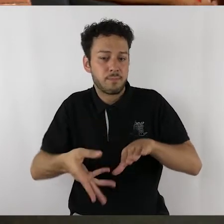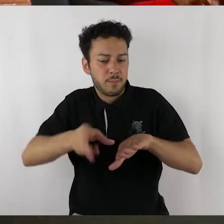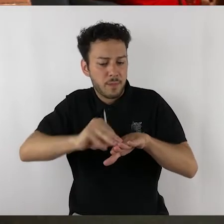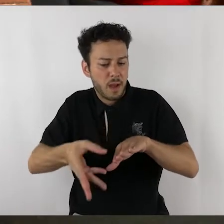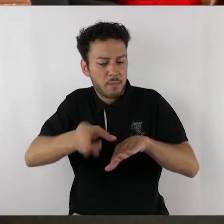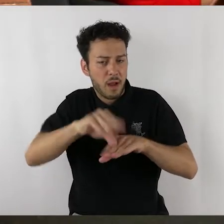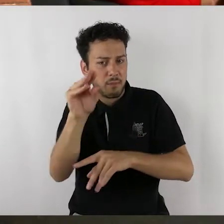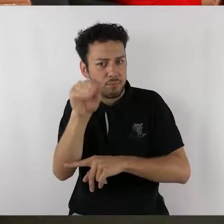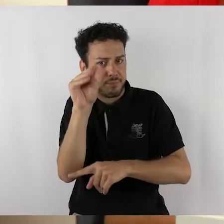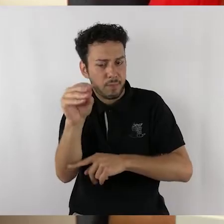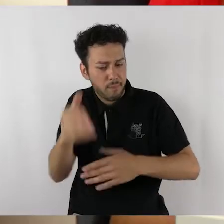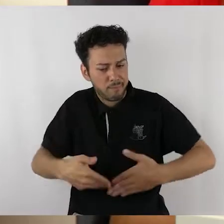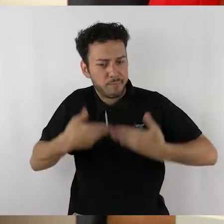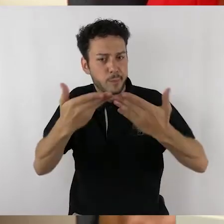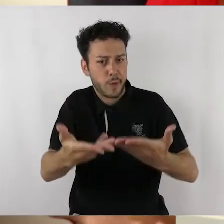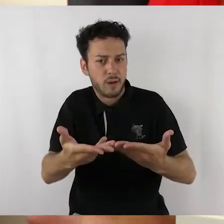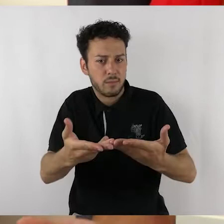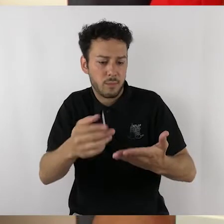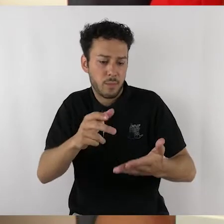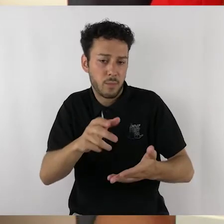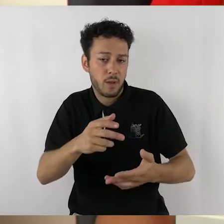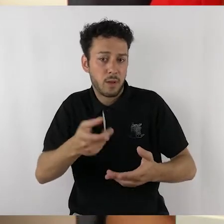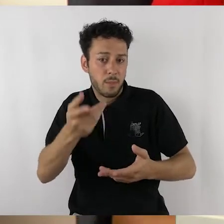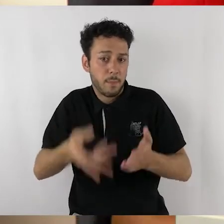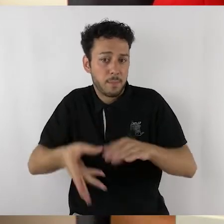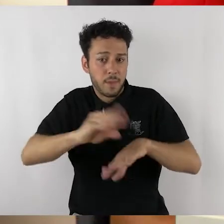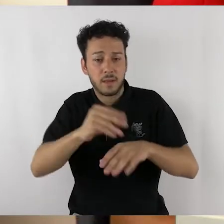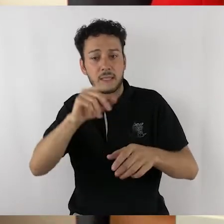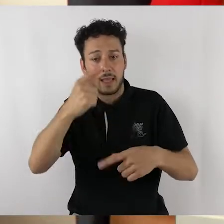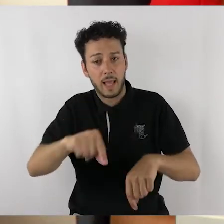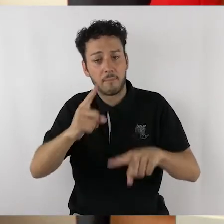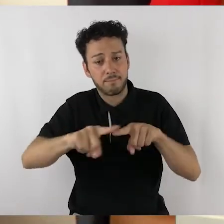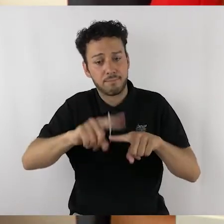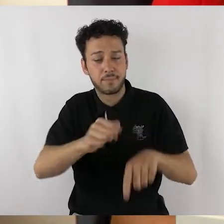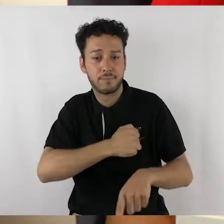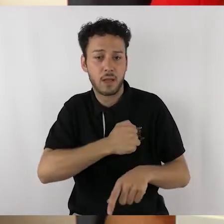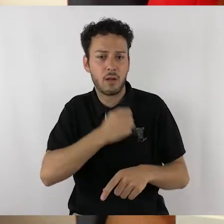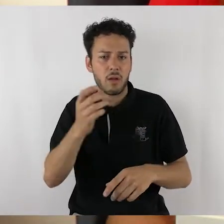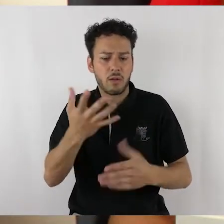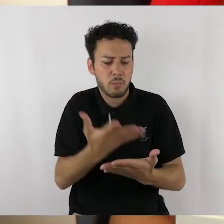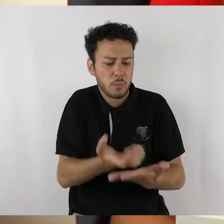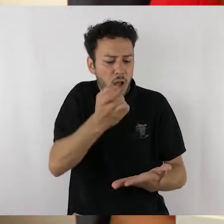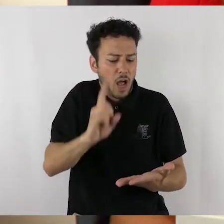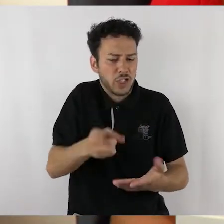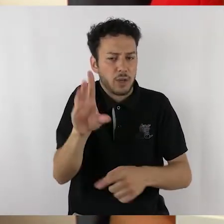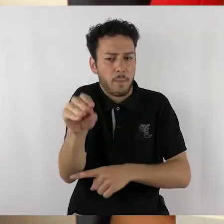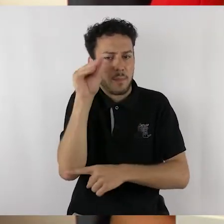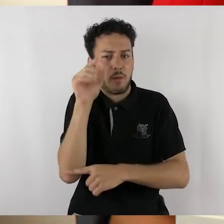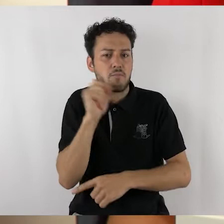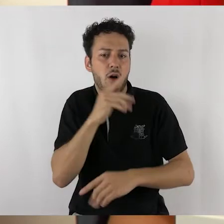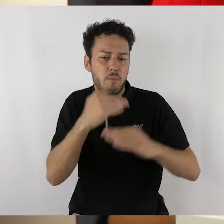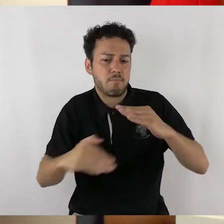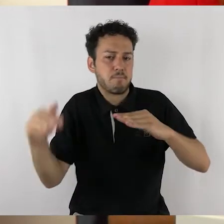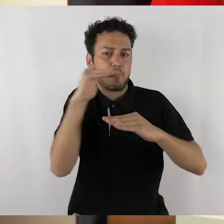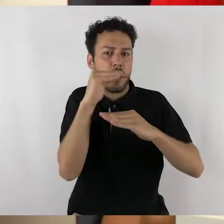mais a oferta todo todos os bancos têm tem crédito habitação em que o banco se pode destacar para